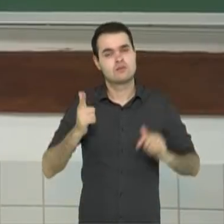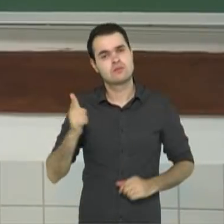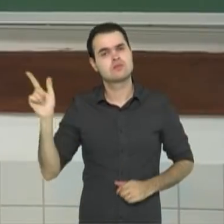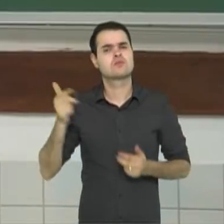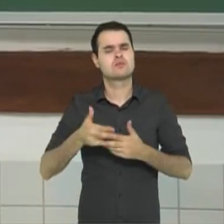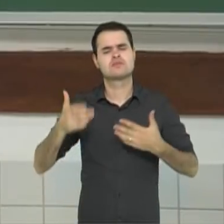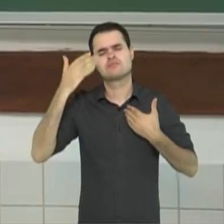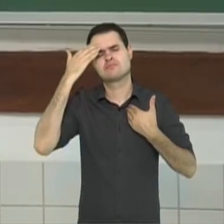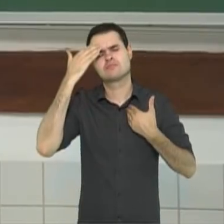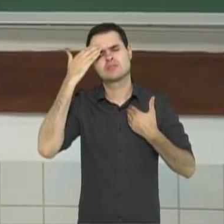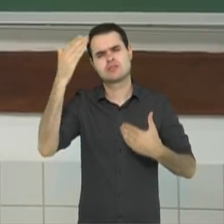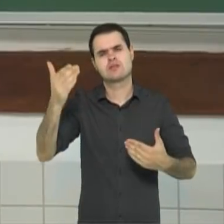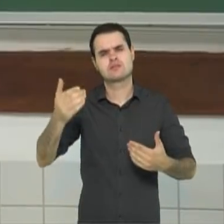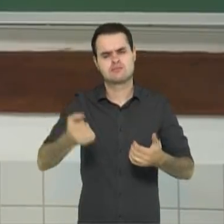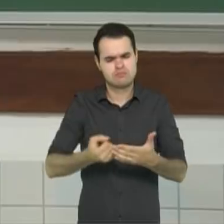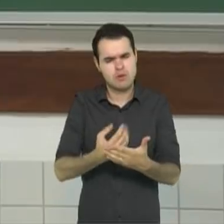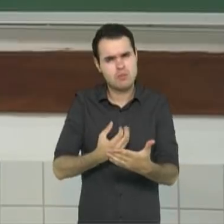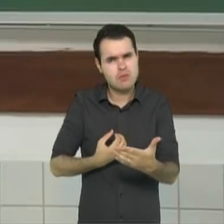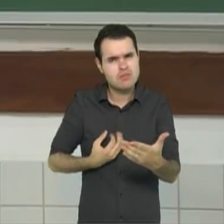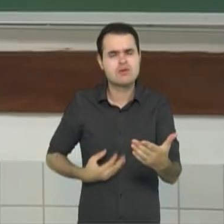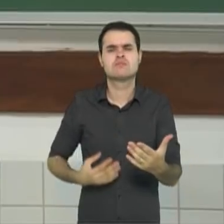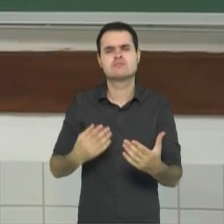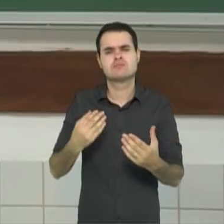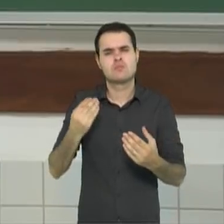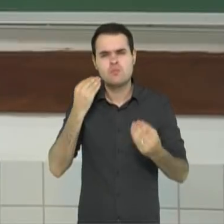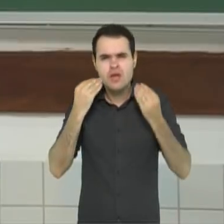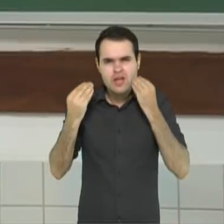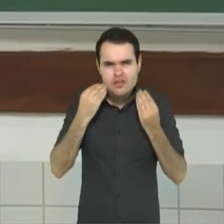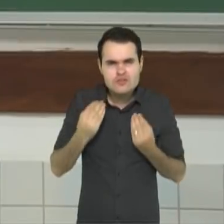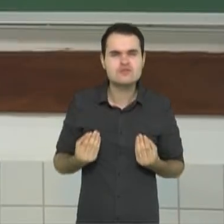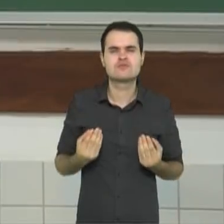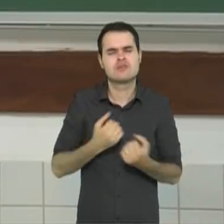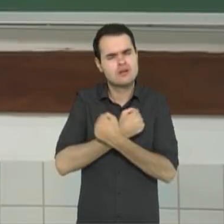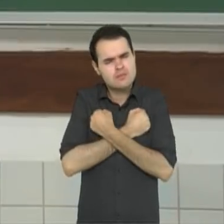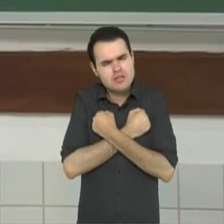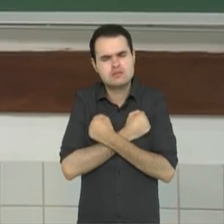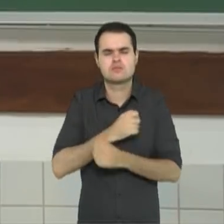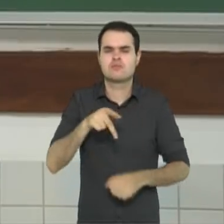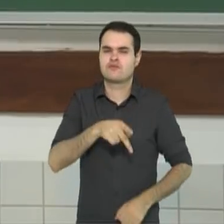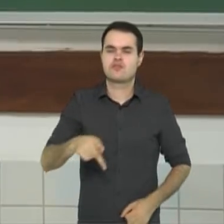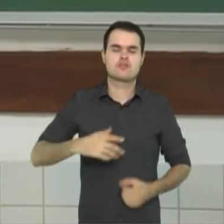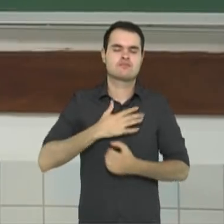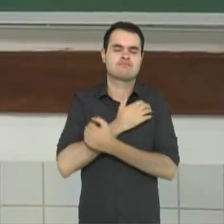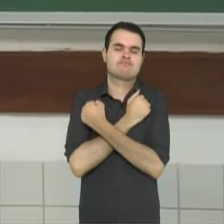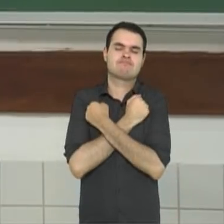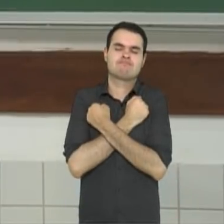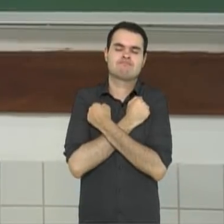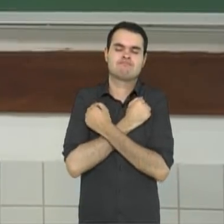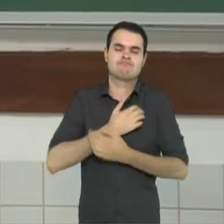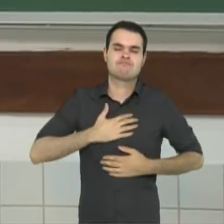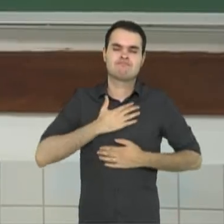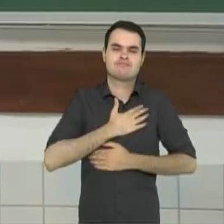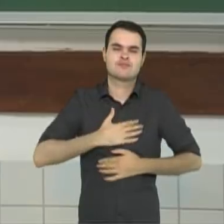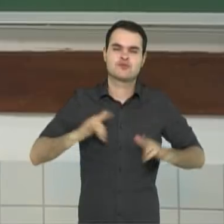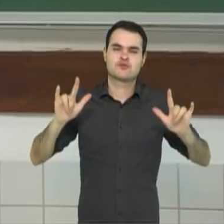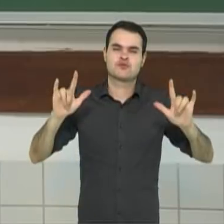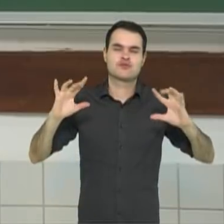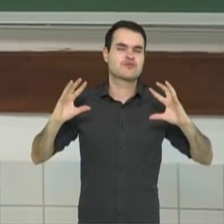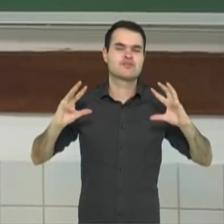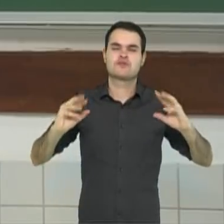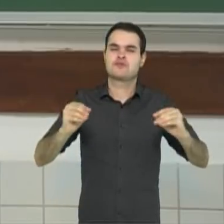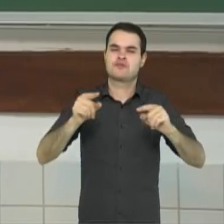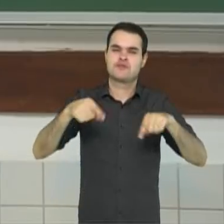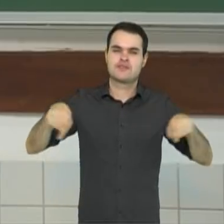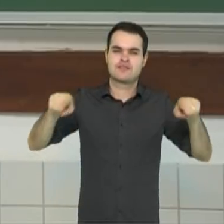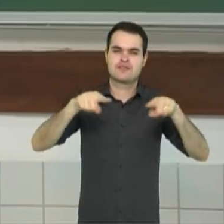queridos, obrigado pelos recados, pelos beijos, pelos abraços. A professora gosta muito de vocês, de todos